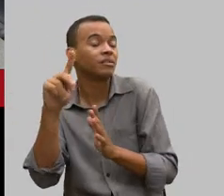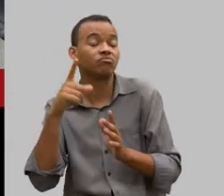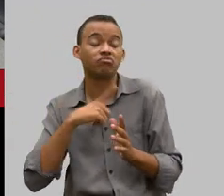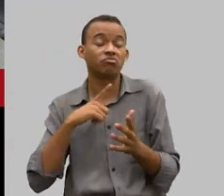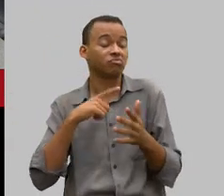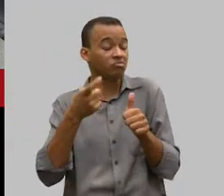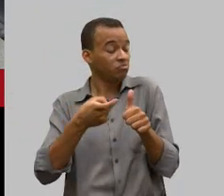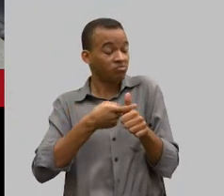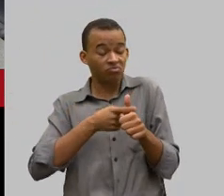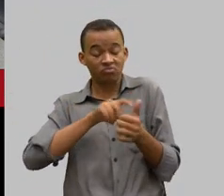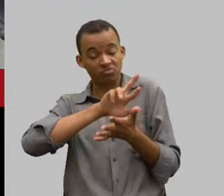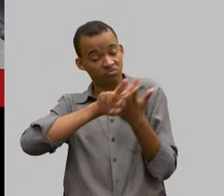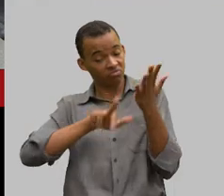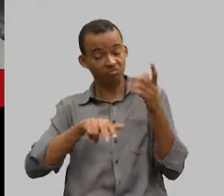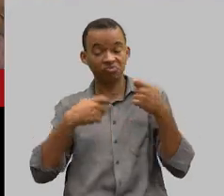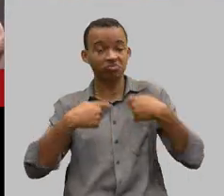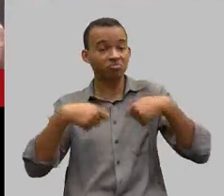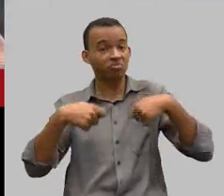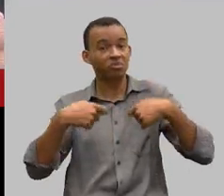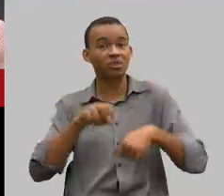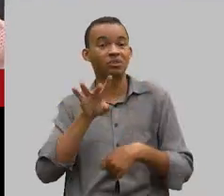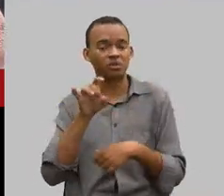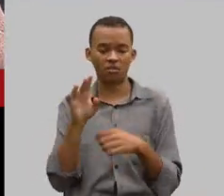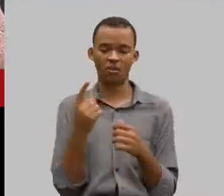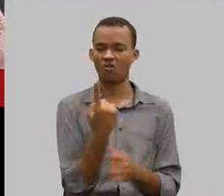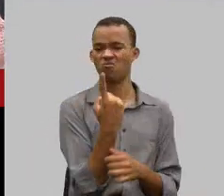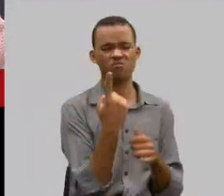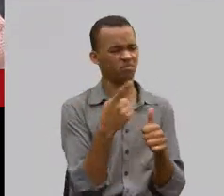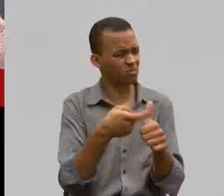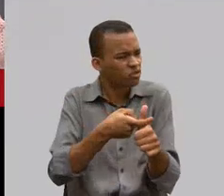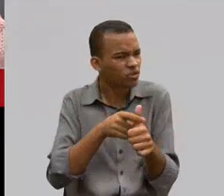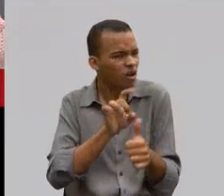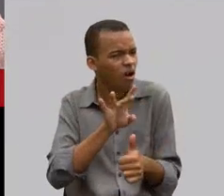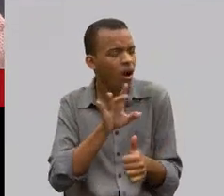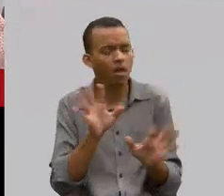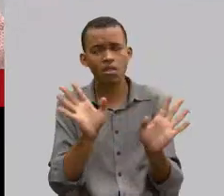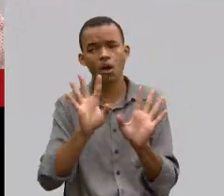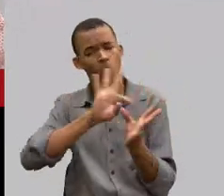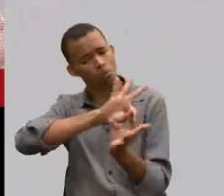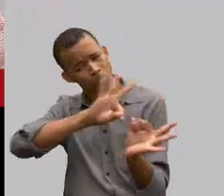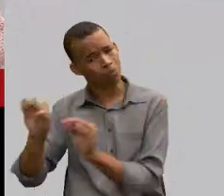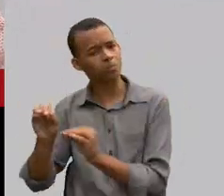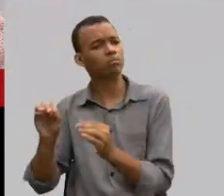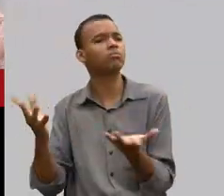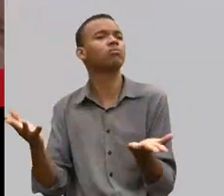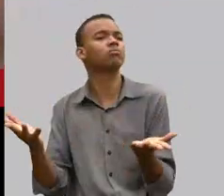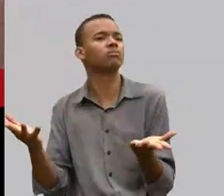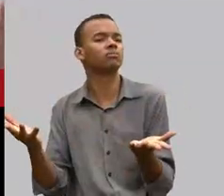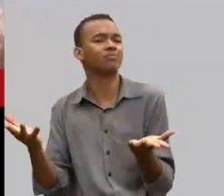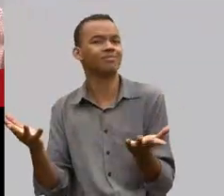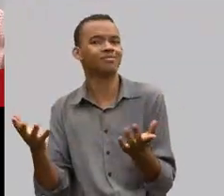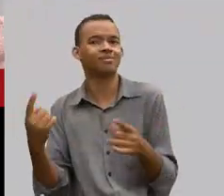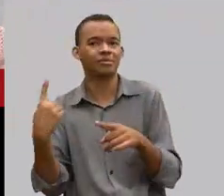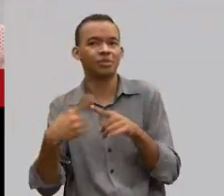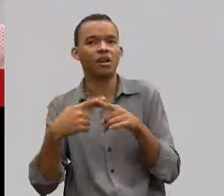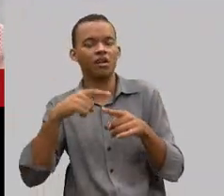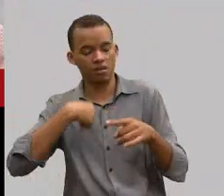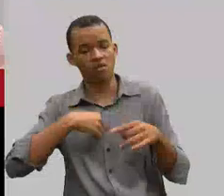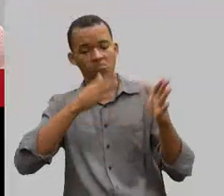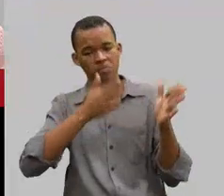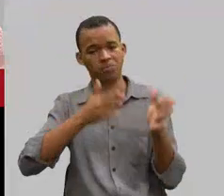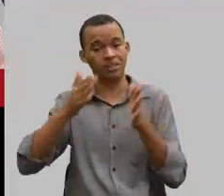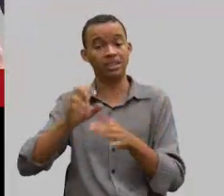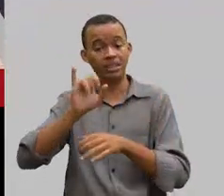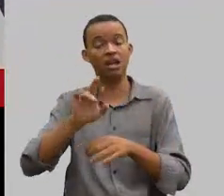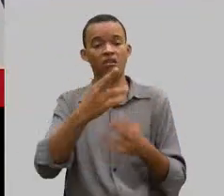dívidas não vamos falar de de uma de uma dívida só vamos falar de todas elas a minha questão de ordem se ele já